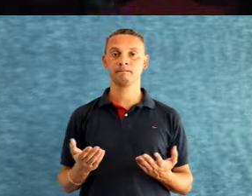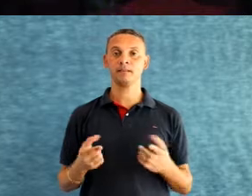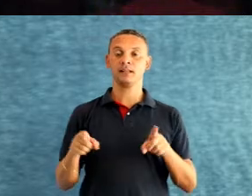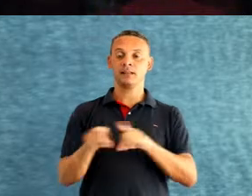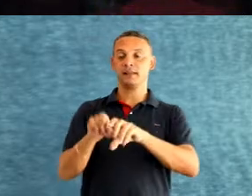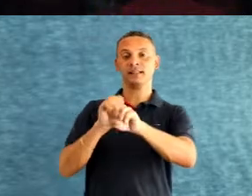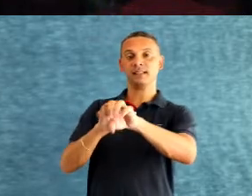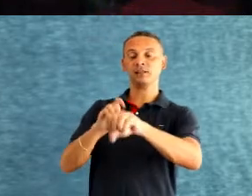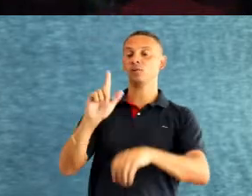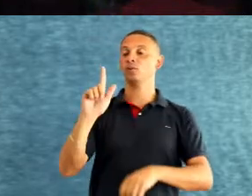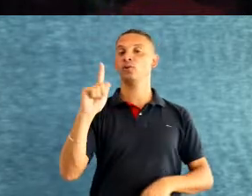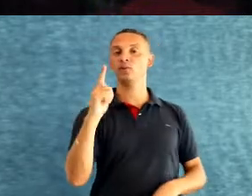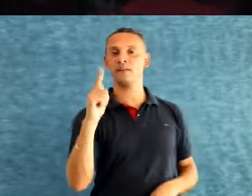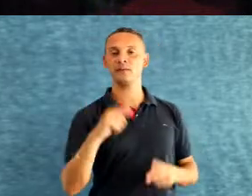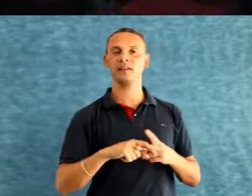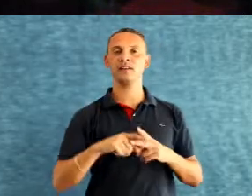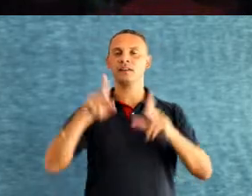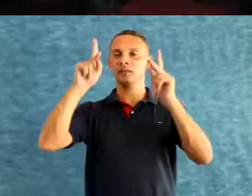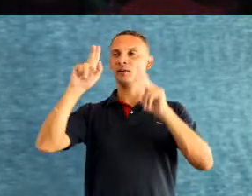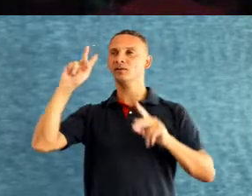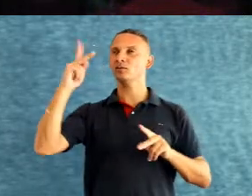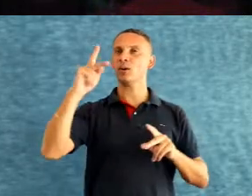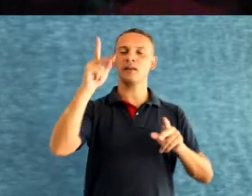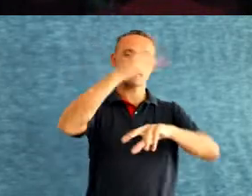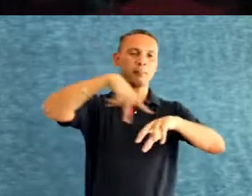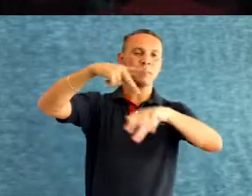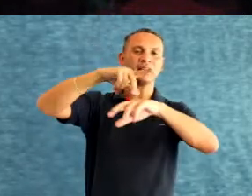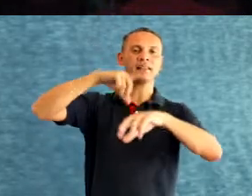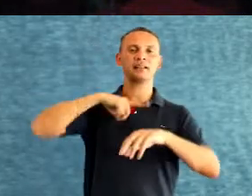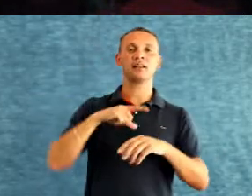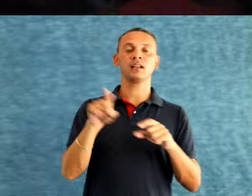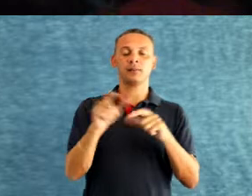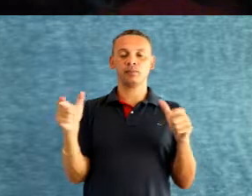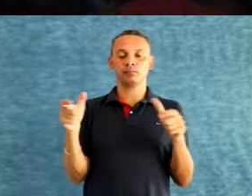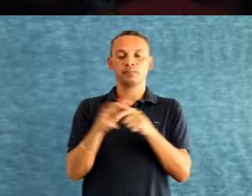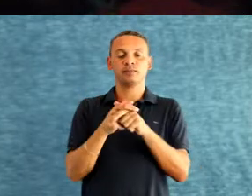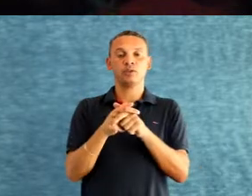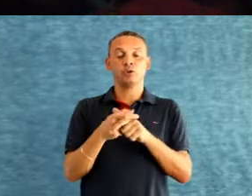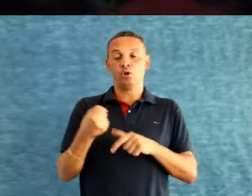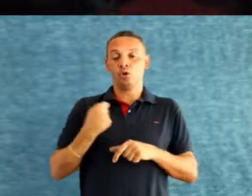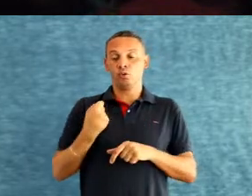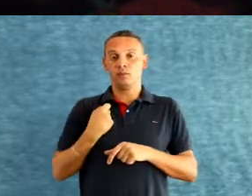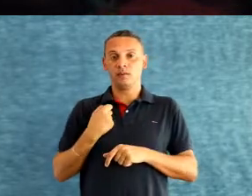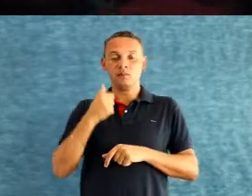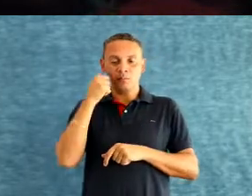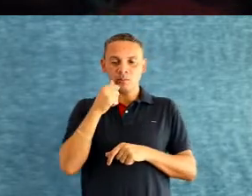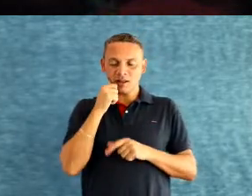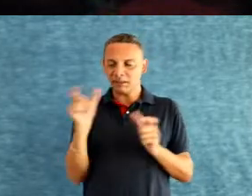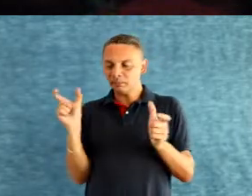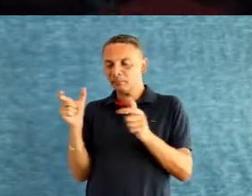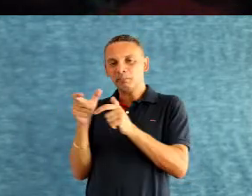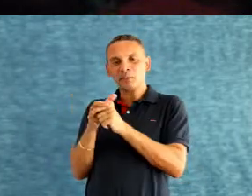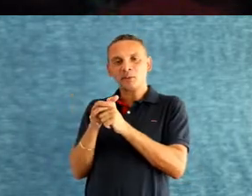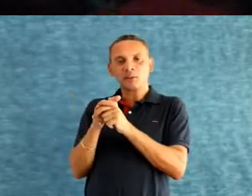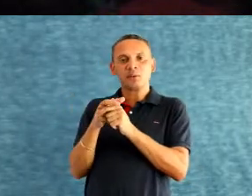da geografia, da história do país, e mais, e a limitação do número de alunas na sala de aula, como forma de, ela